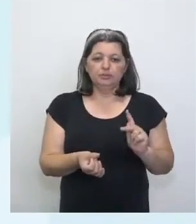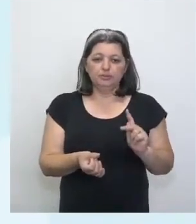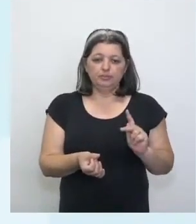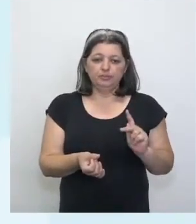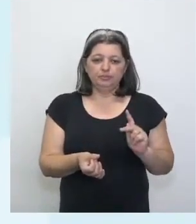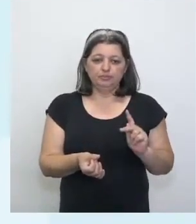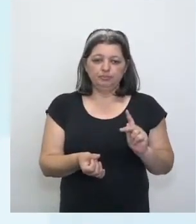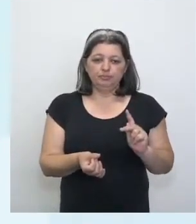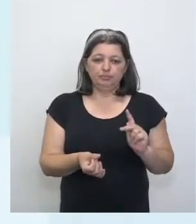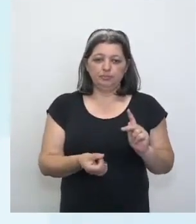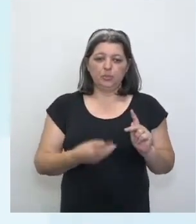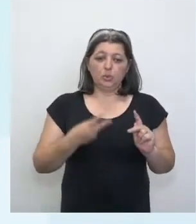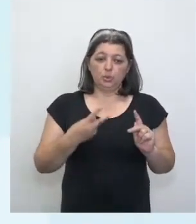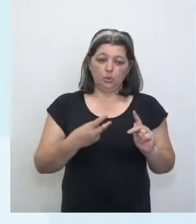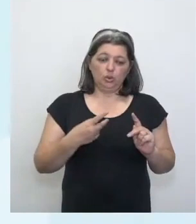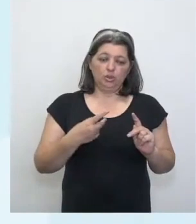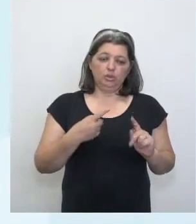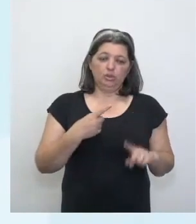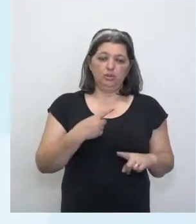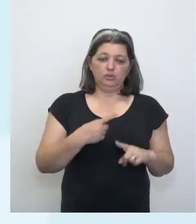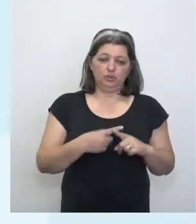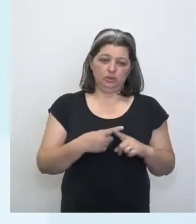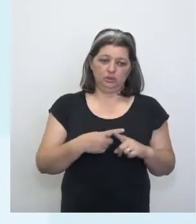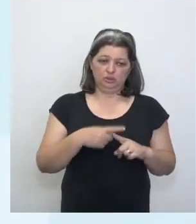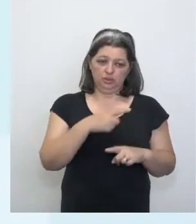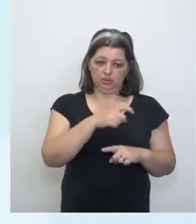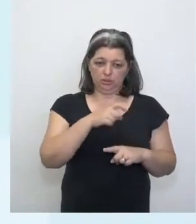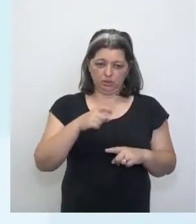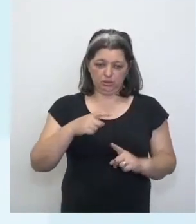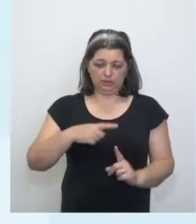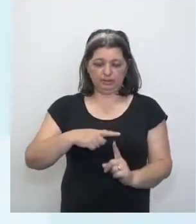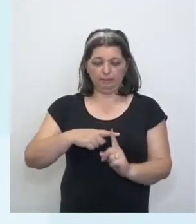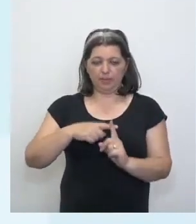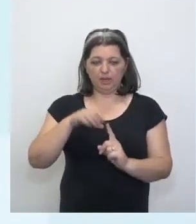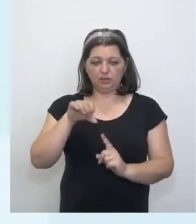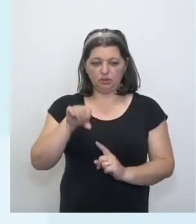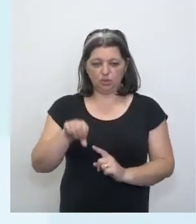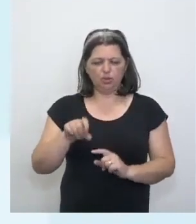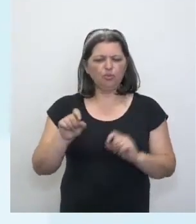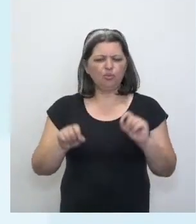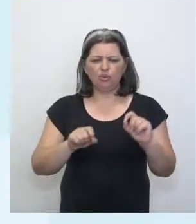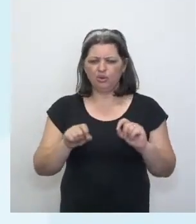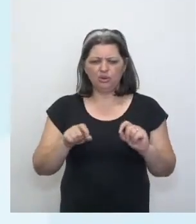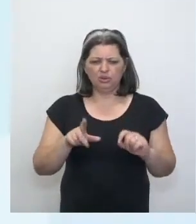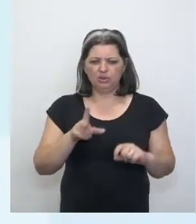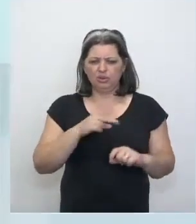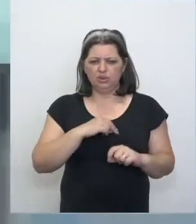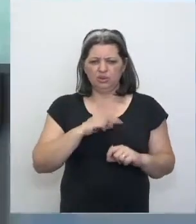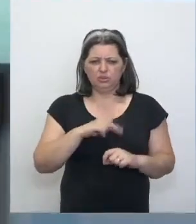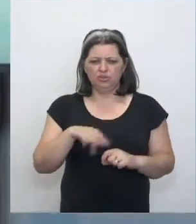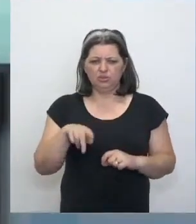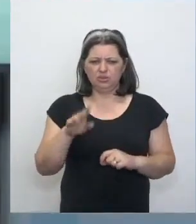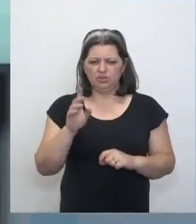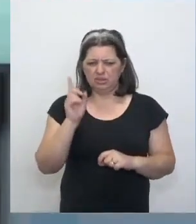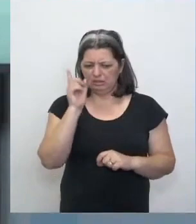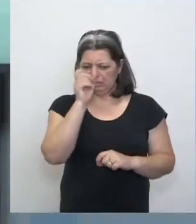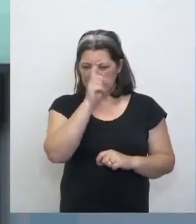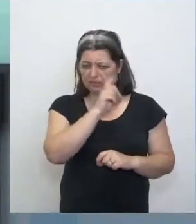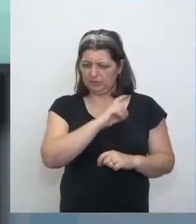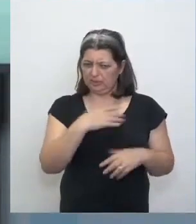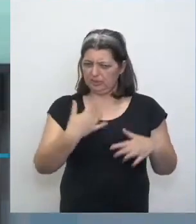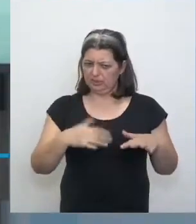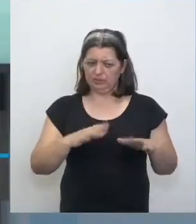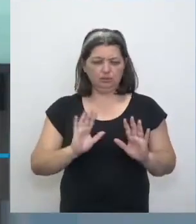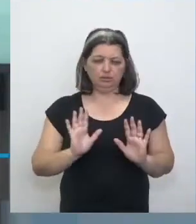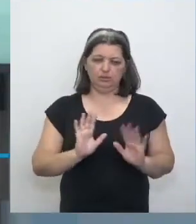Ele é 2 vezes o valor de x mais 9. Ai, professora, isso é um pouco difícil. Não, não é